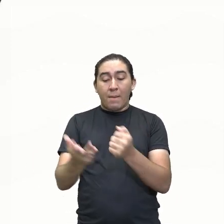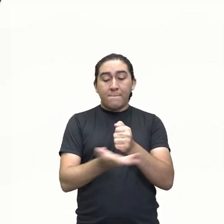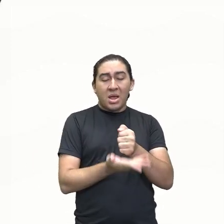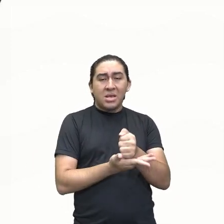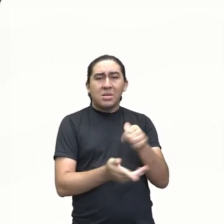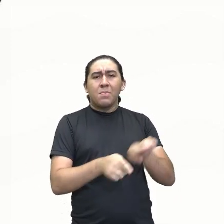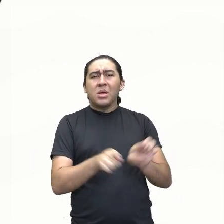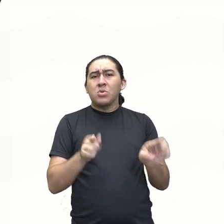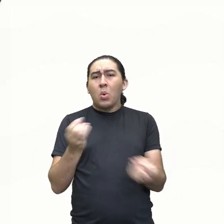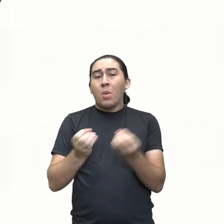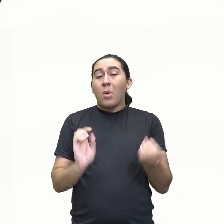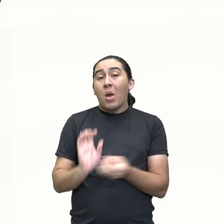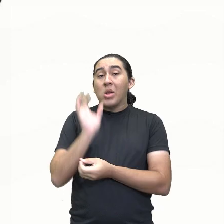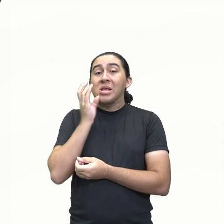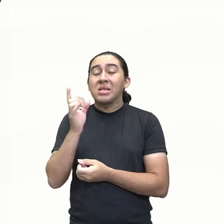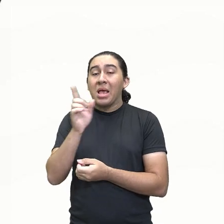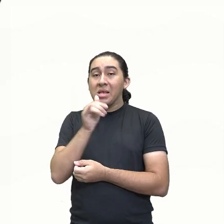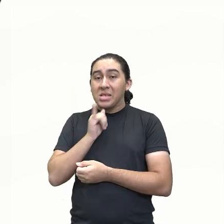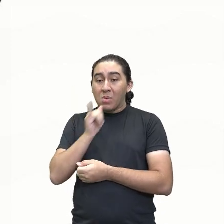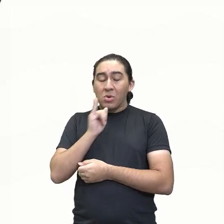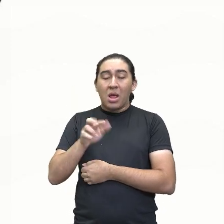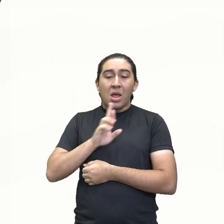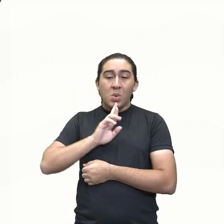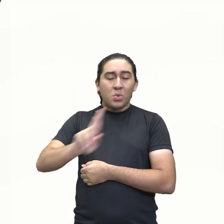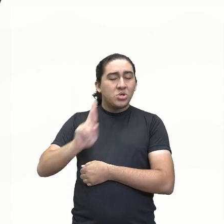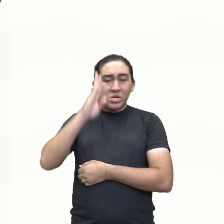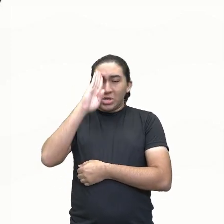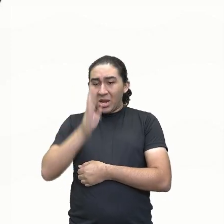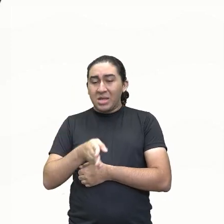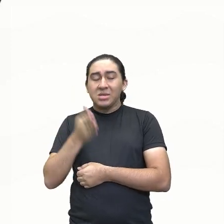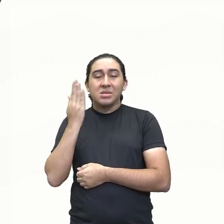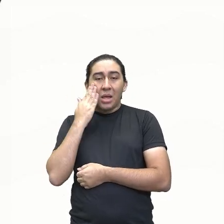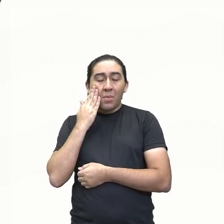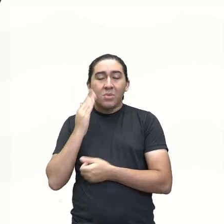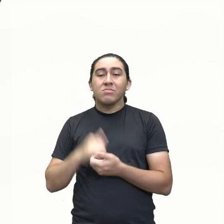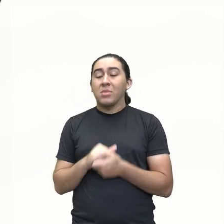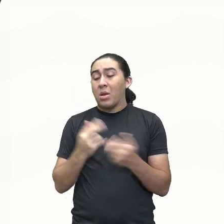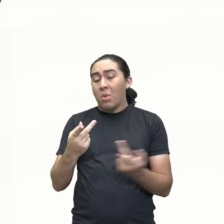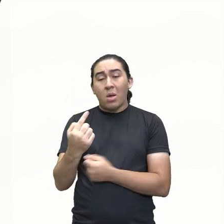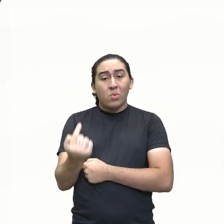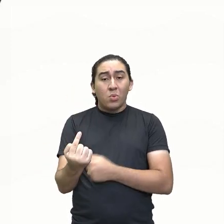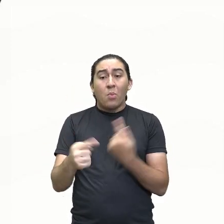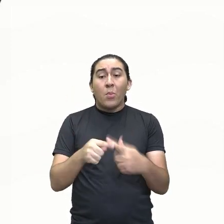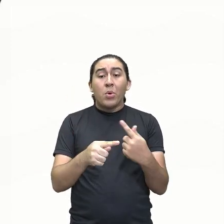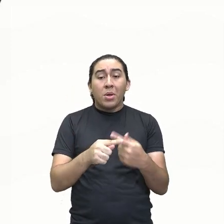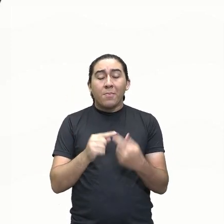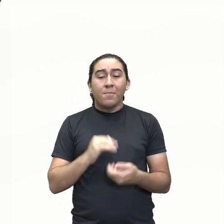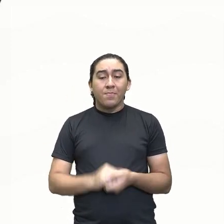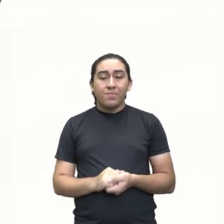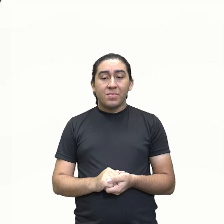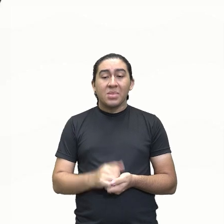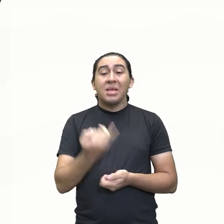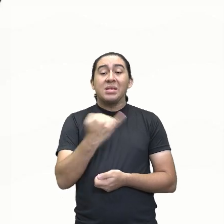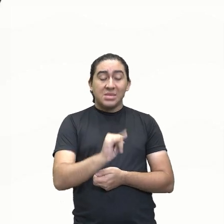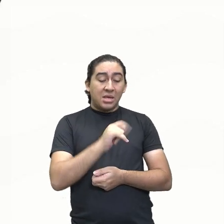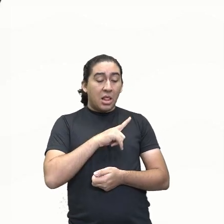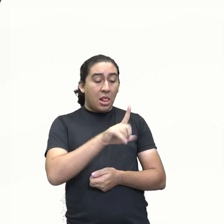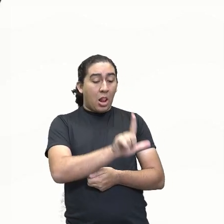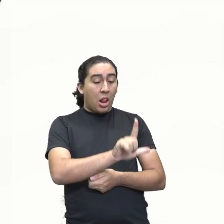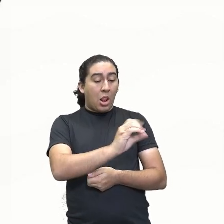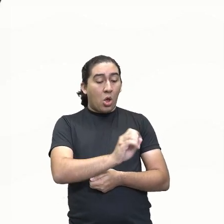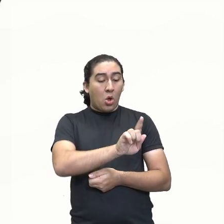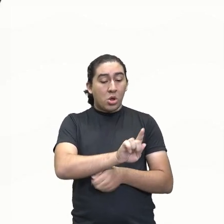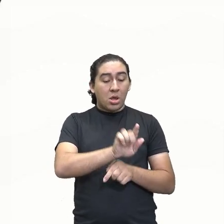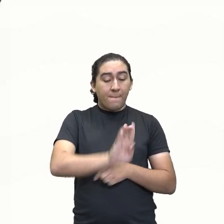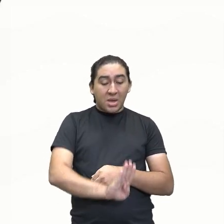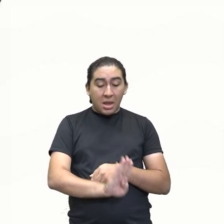isso acontece, o resultado também é imediato, é igual a 1. Por quê? Porque todo número